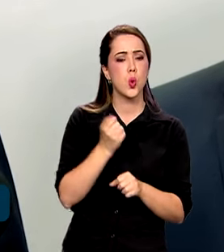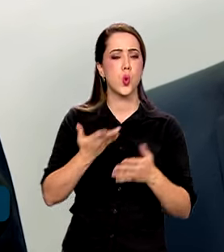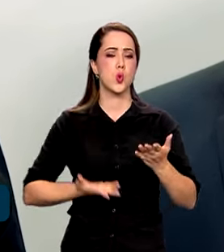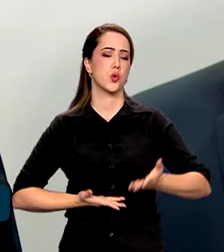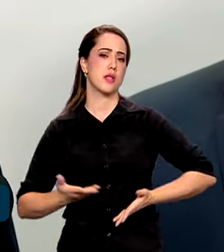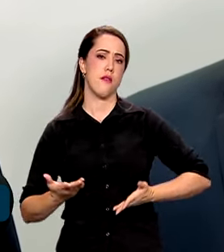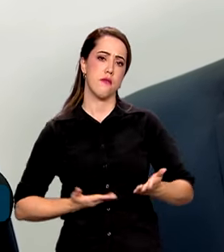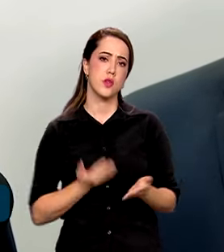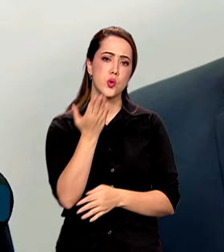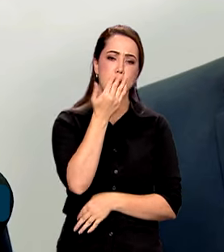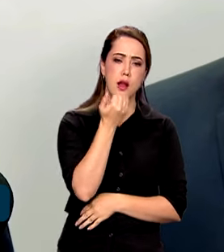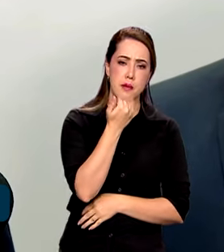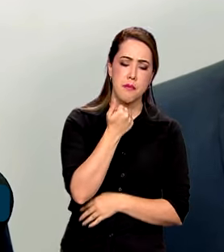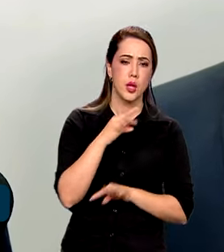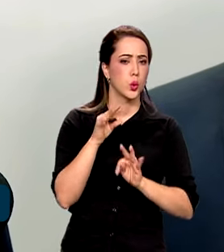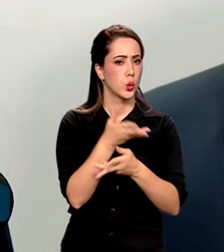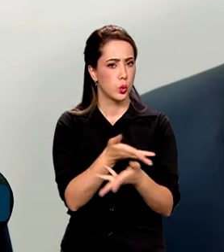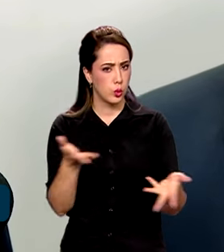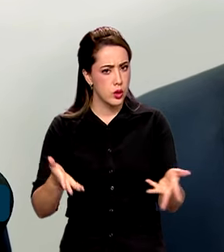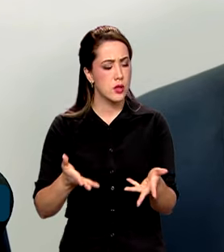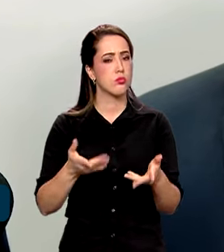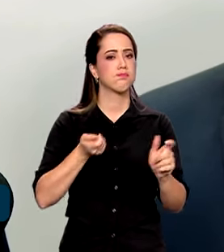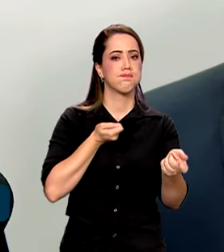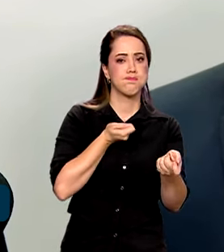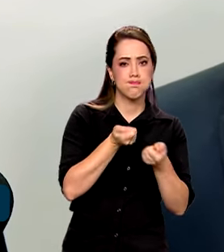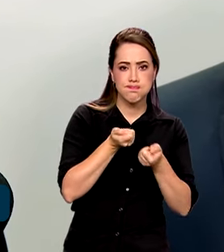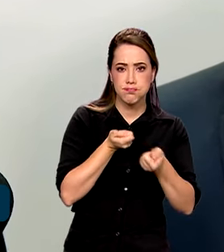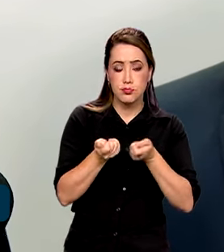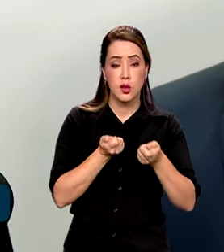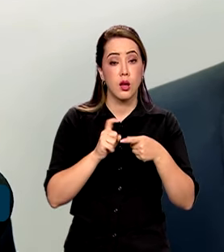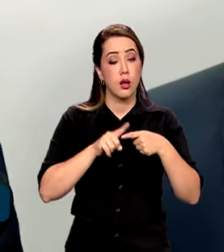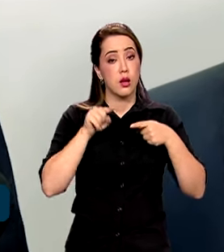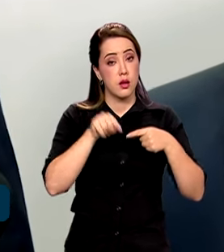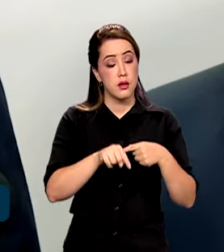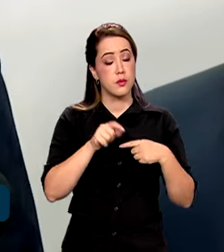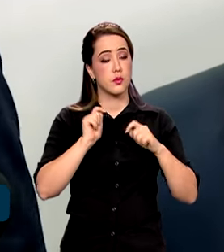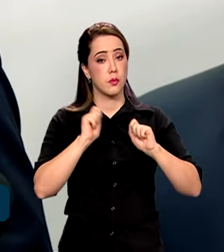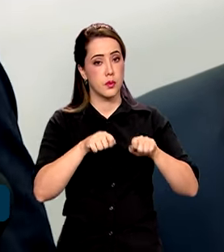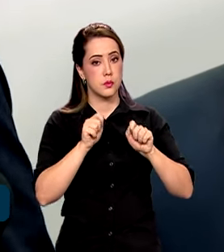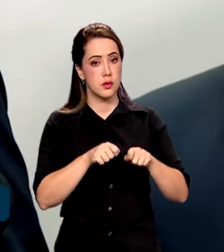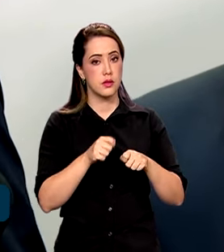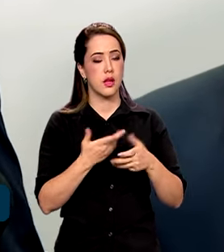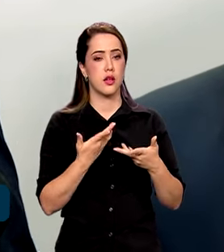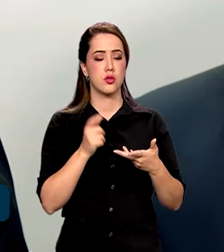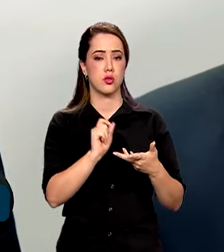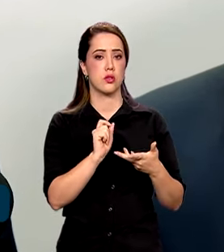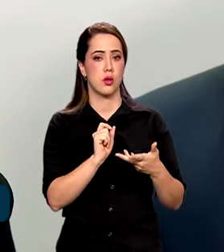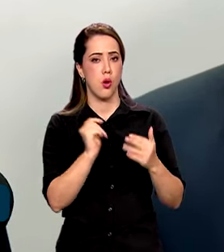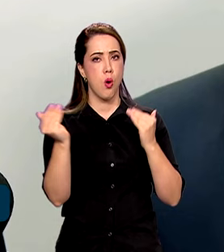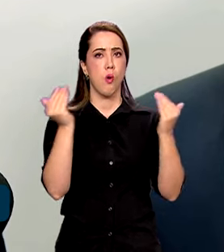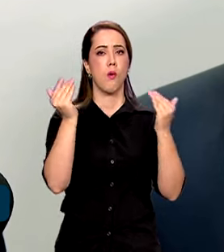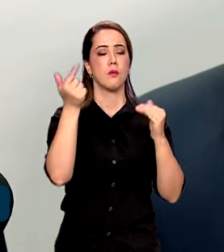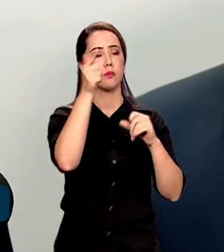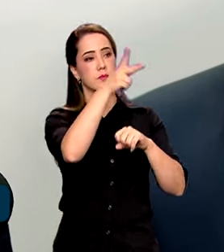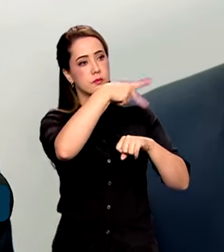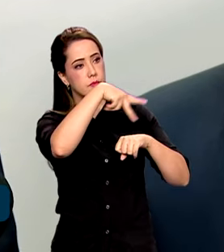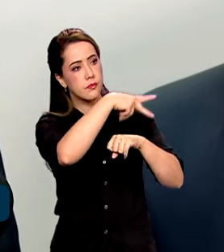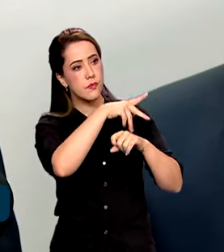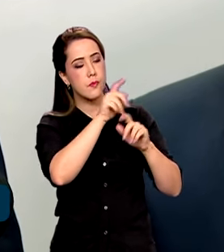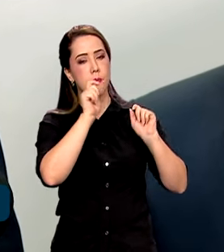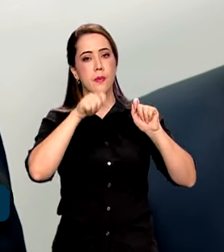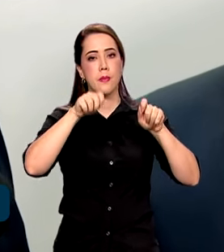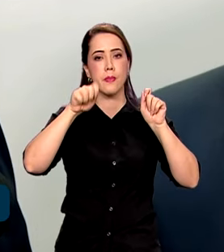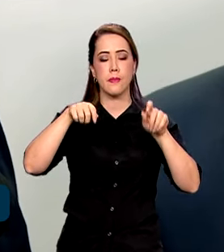muito controlado e isso nos dá um espaço, na comparação internacional, nos dá um